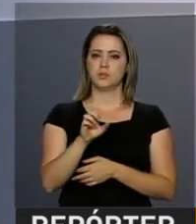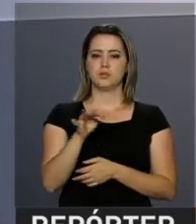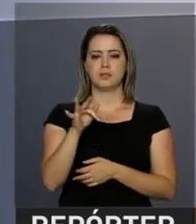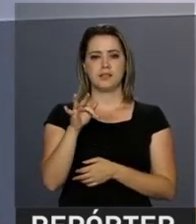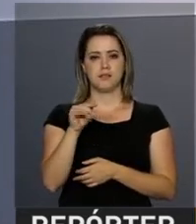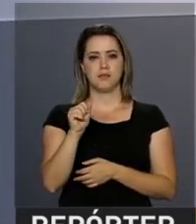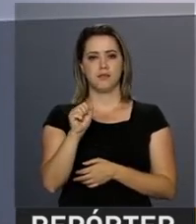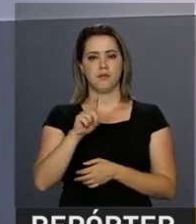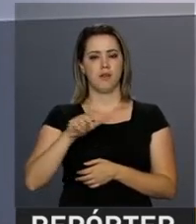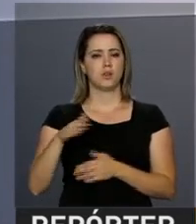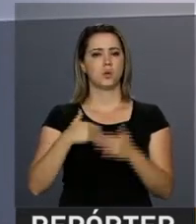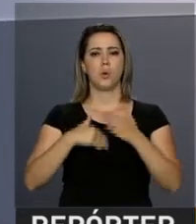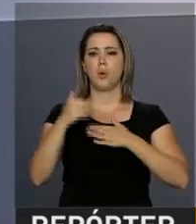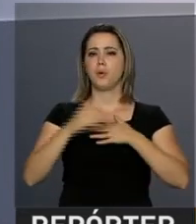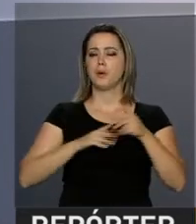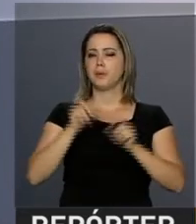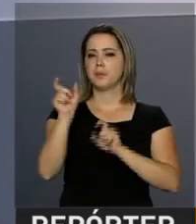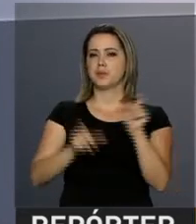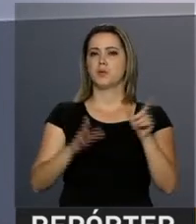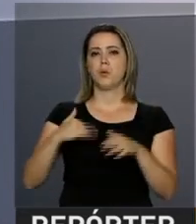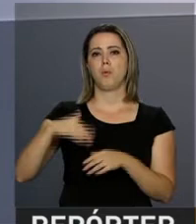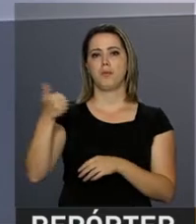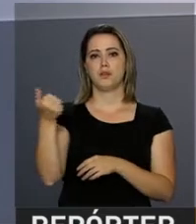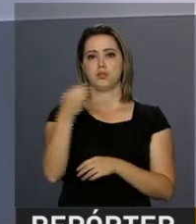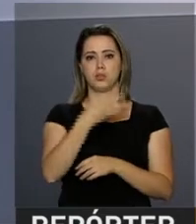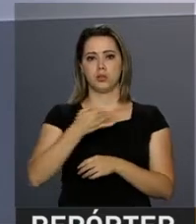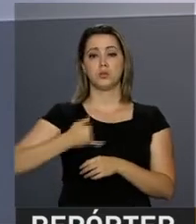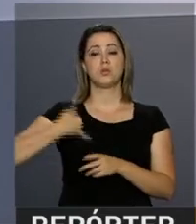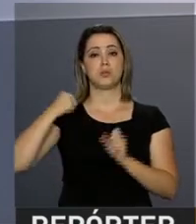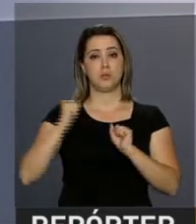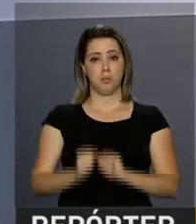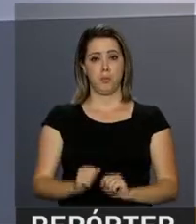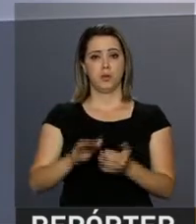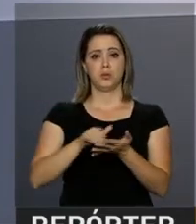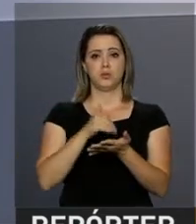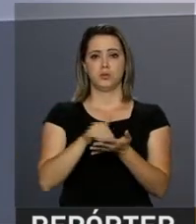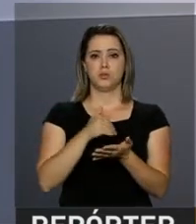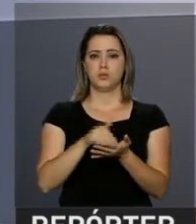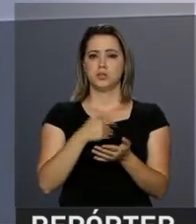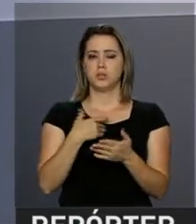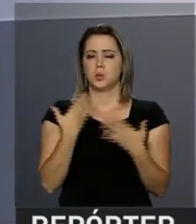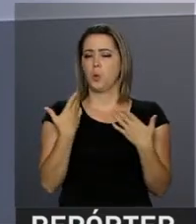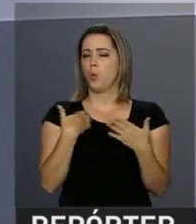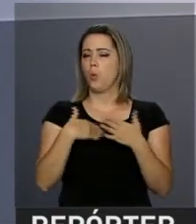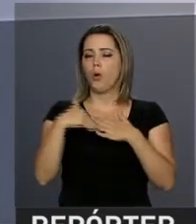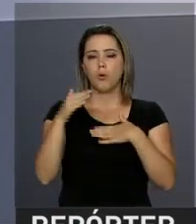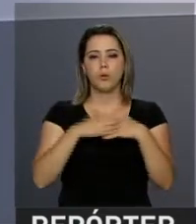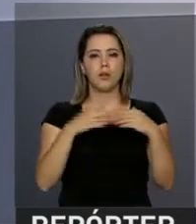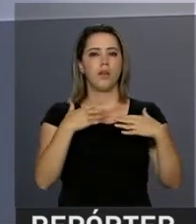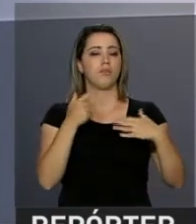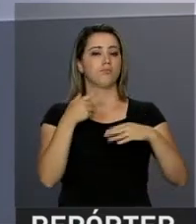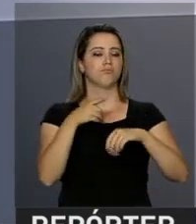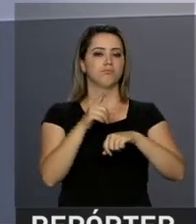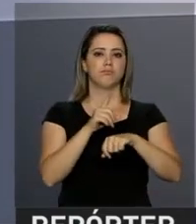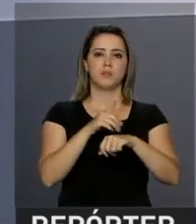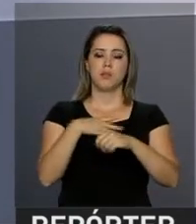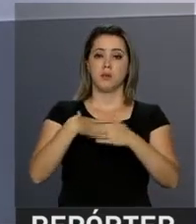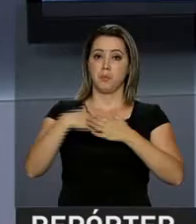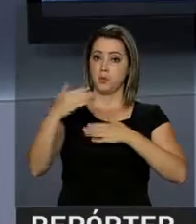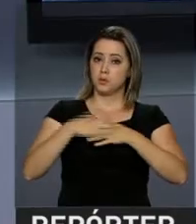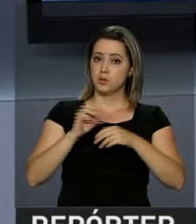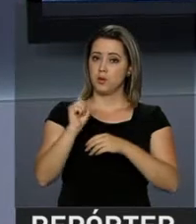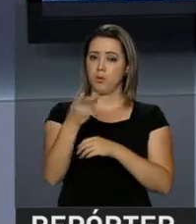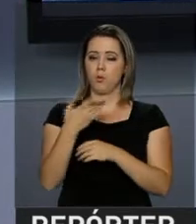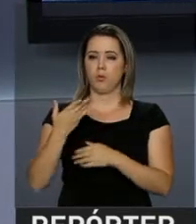tablets qualquer pessoa com mais de 14 anos pode se cadastrar independente da área profissional ou nível de escolaridade